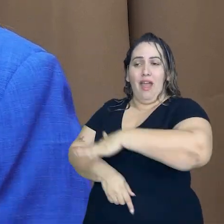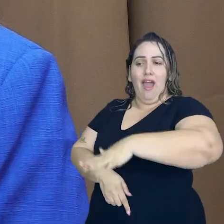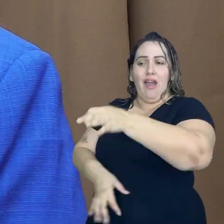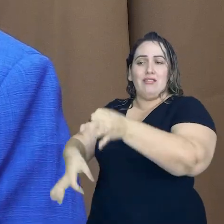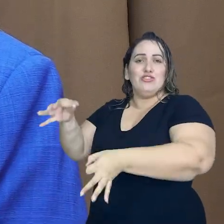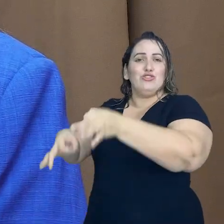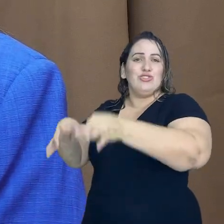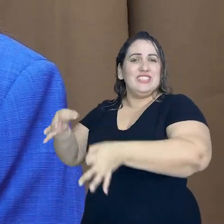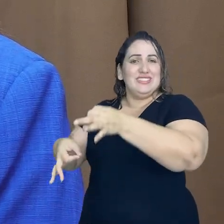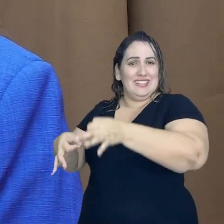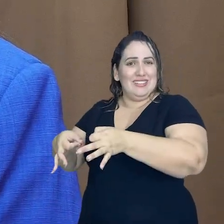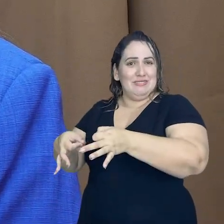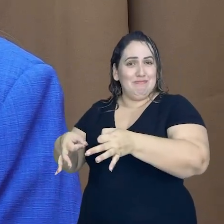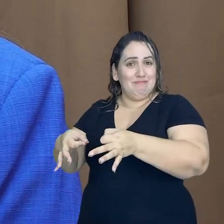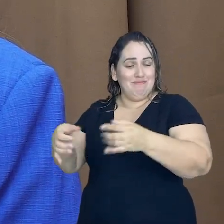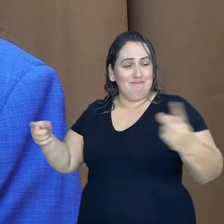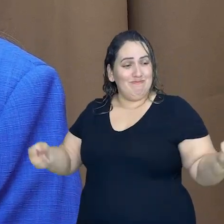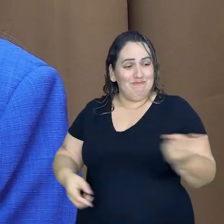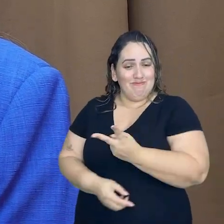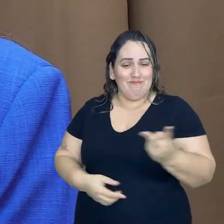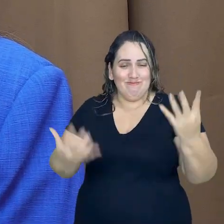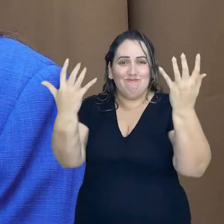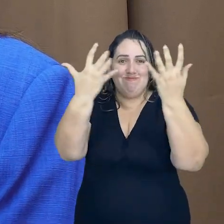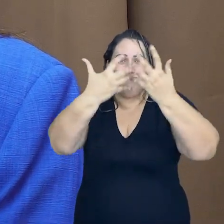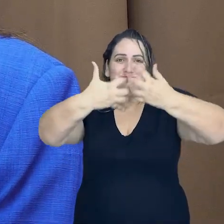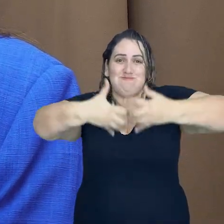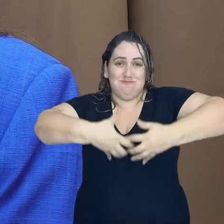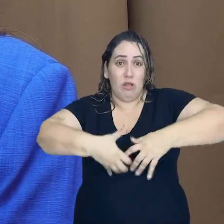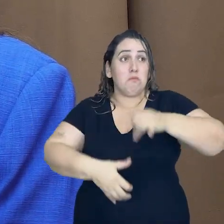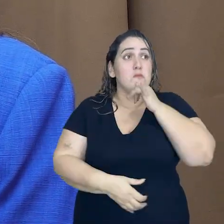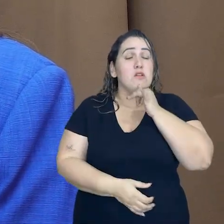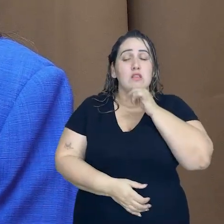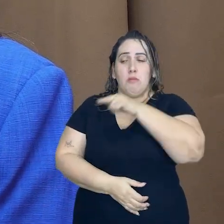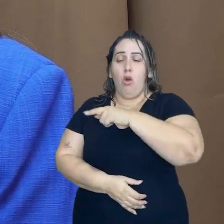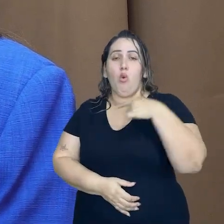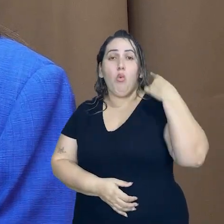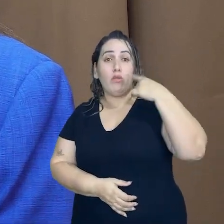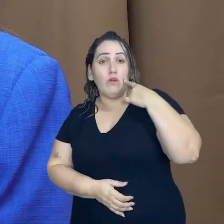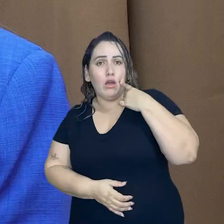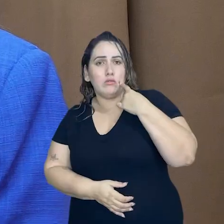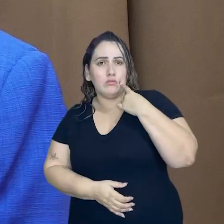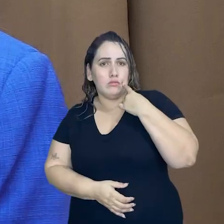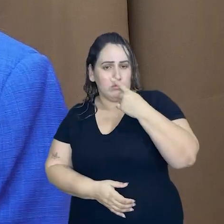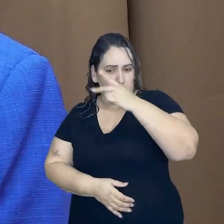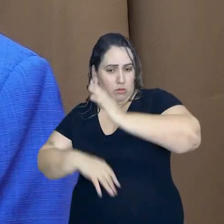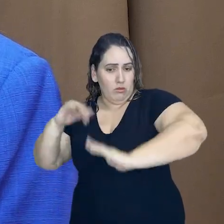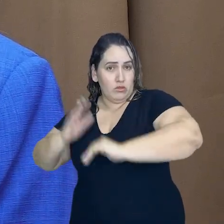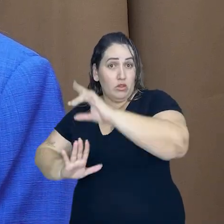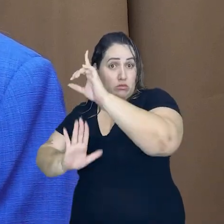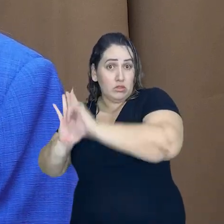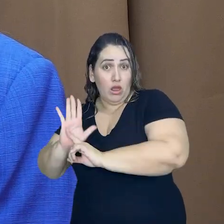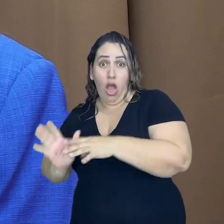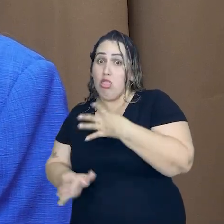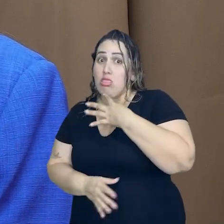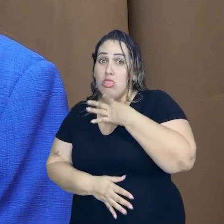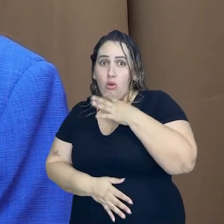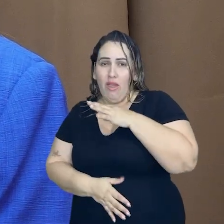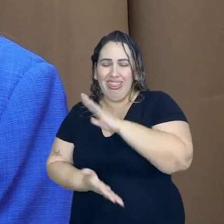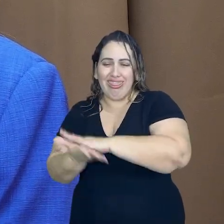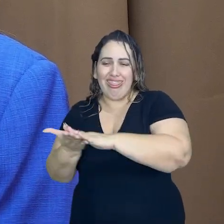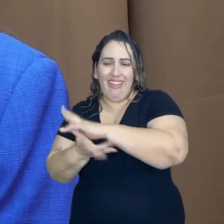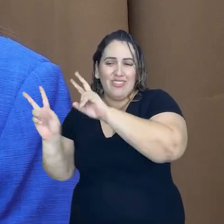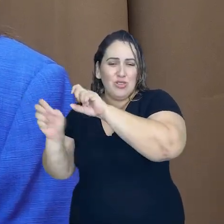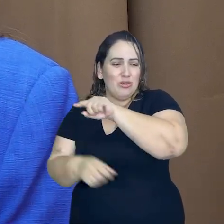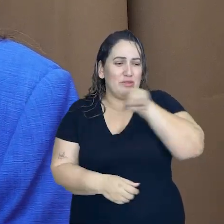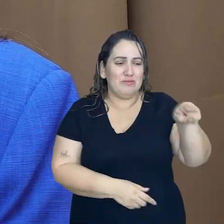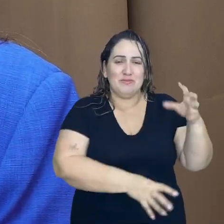Então, o advogado que não conhece a parte que diz respeito à matéria